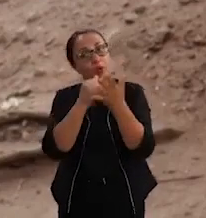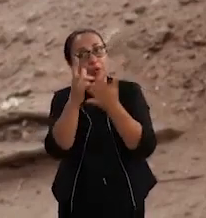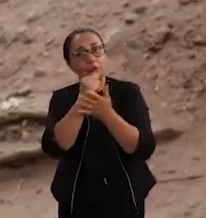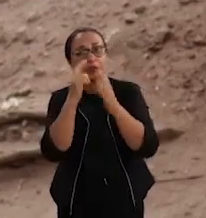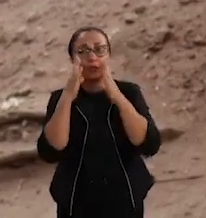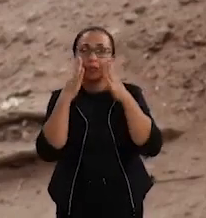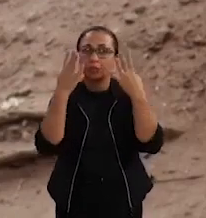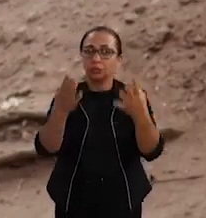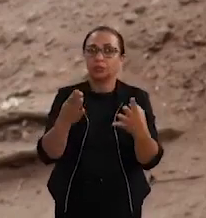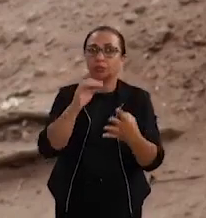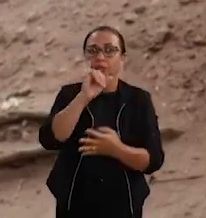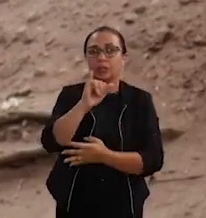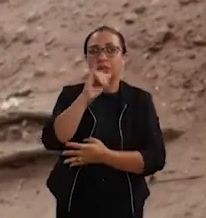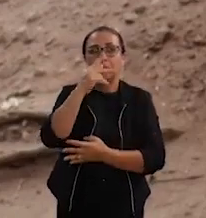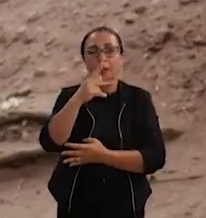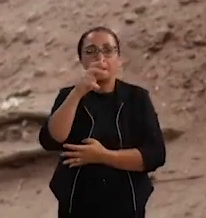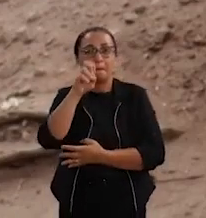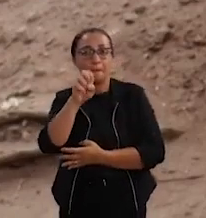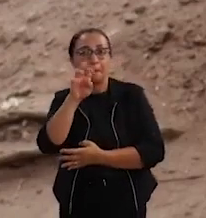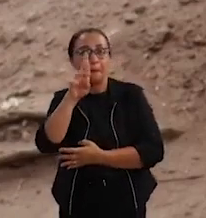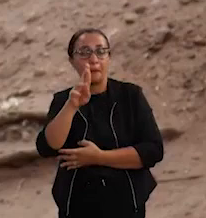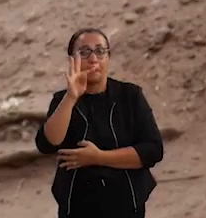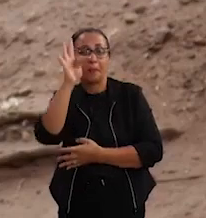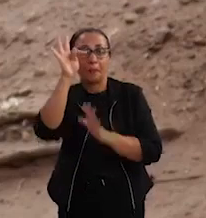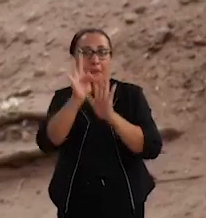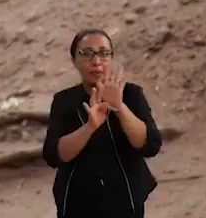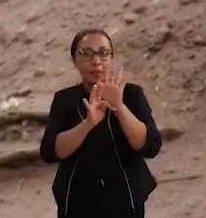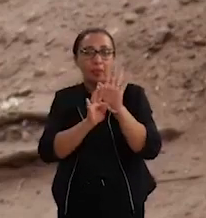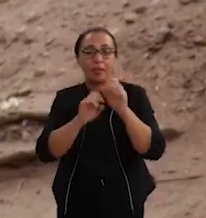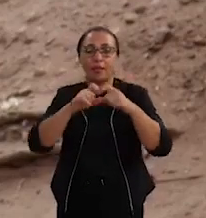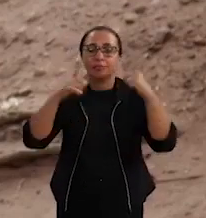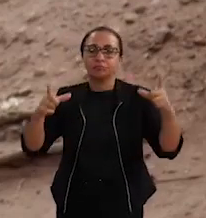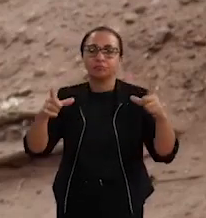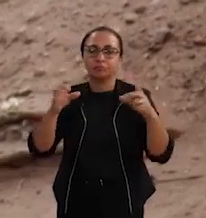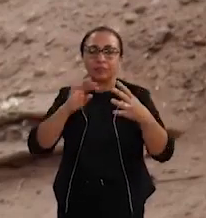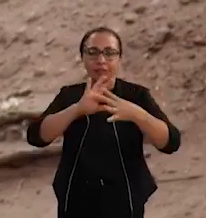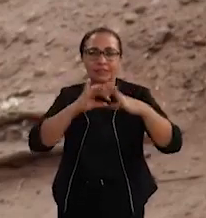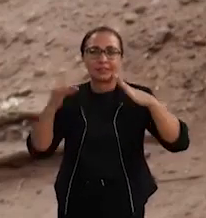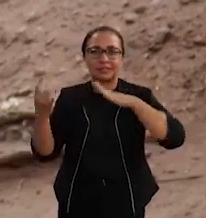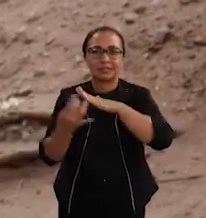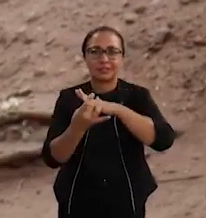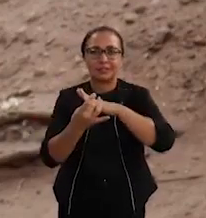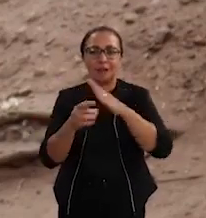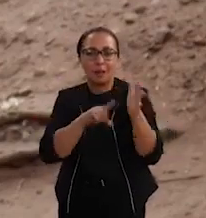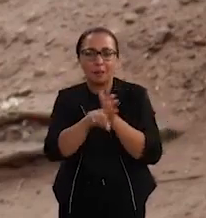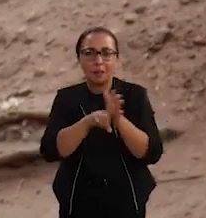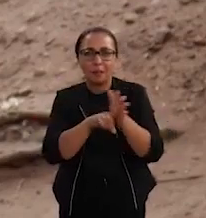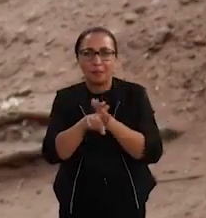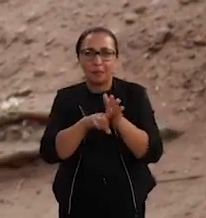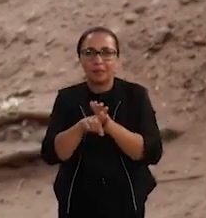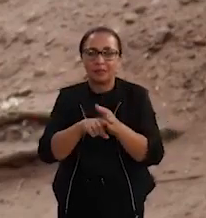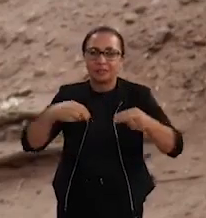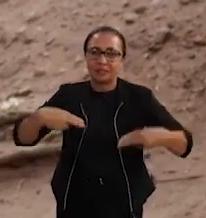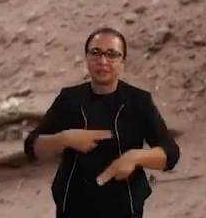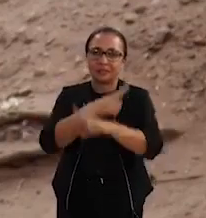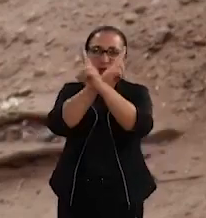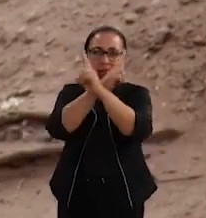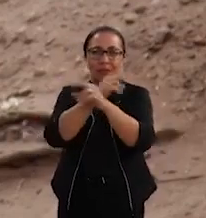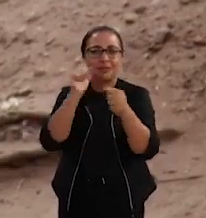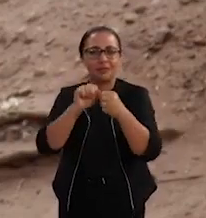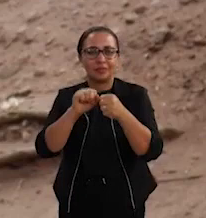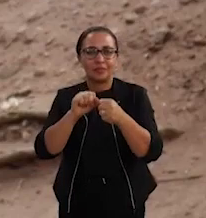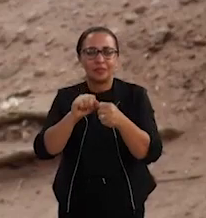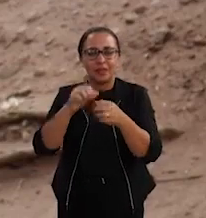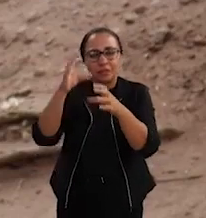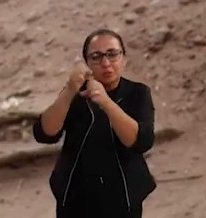alguma ilustração, você está diante do hipertexto, uma forma textual típica da grande rede. Uma pesquisa da Universidade Estadual do